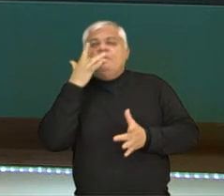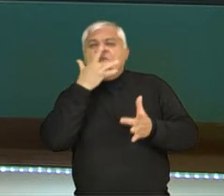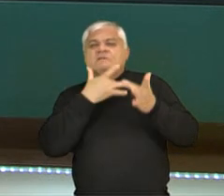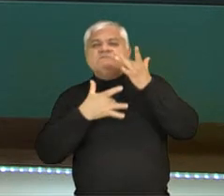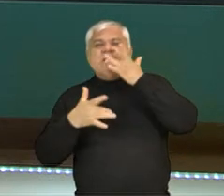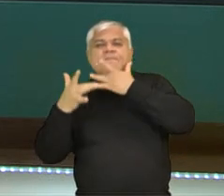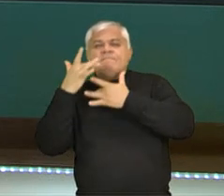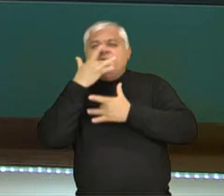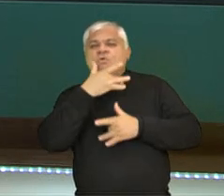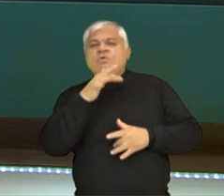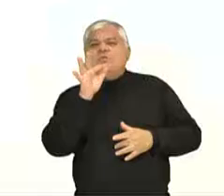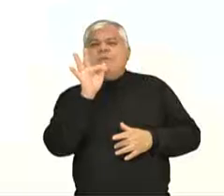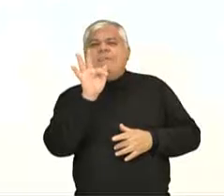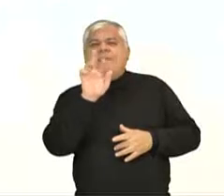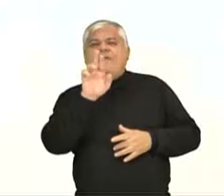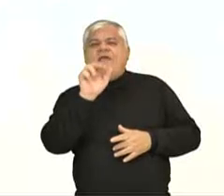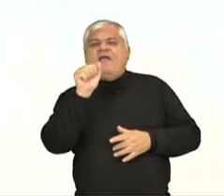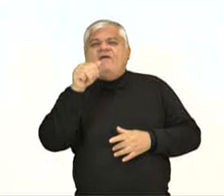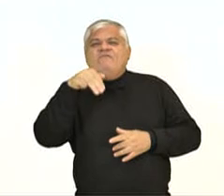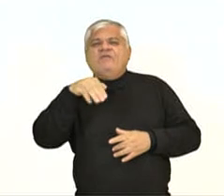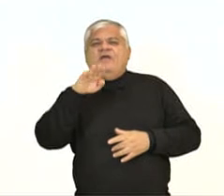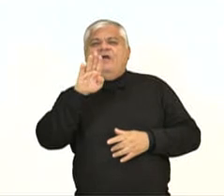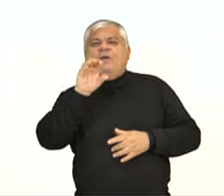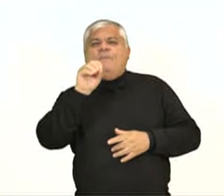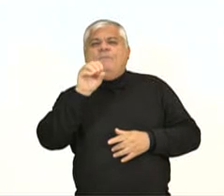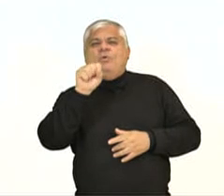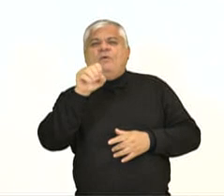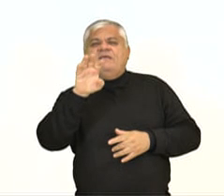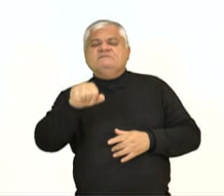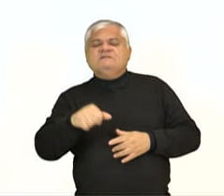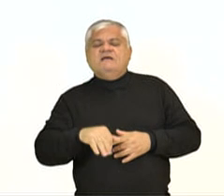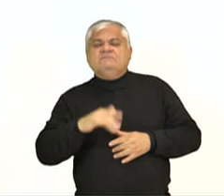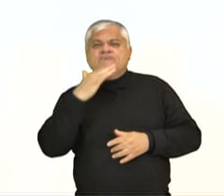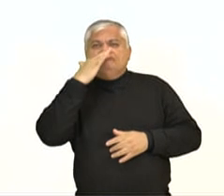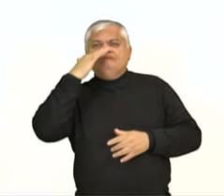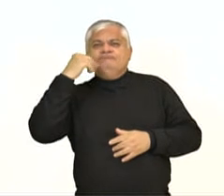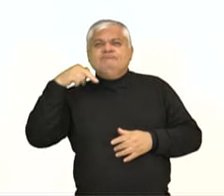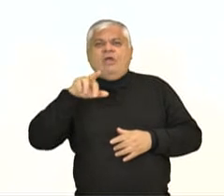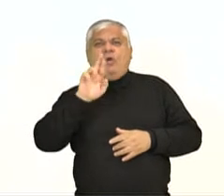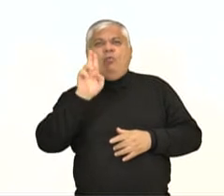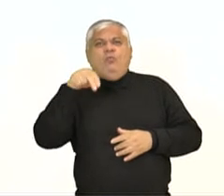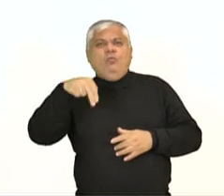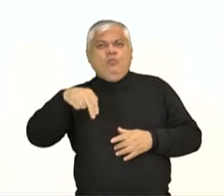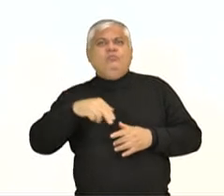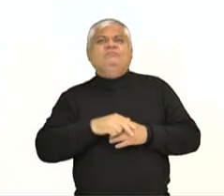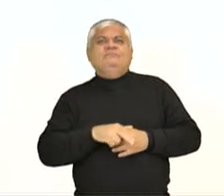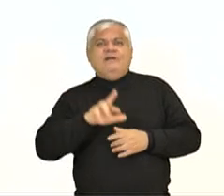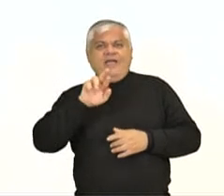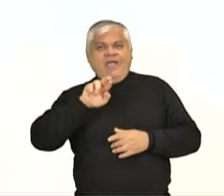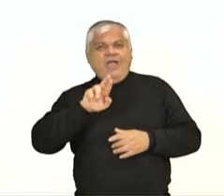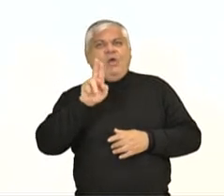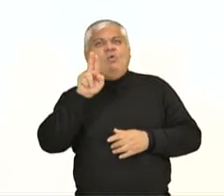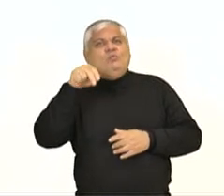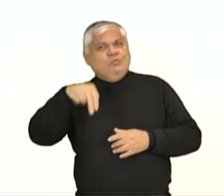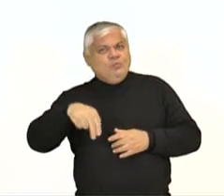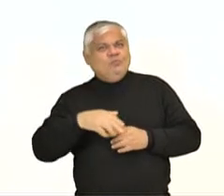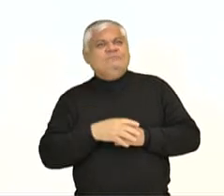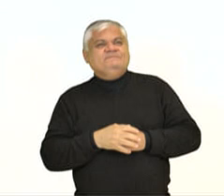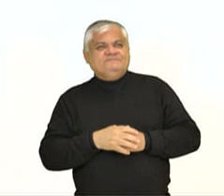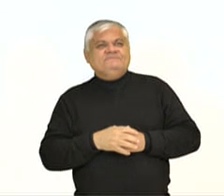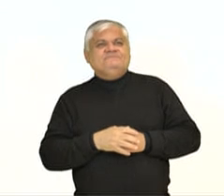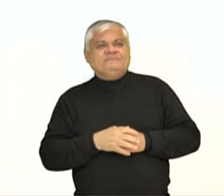de framboesa e cheiro de rum. Muito bem. Algumas aplicações de